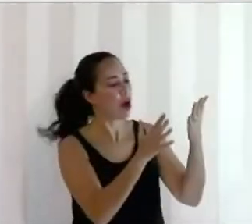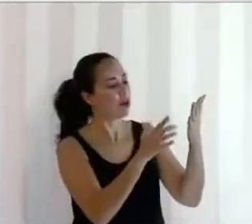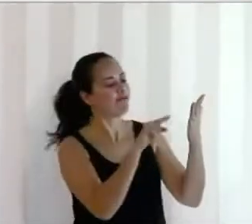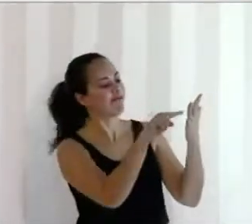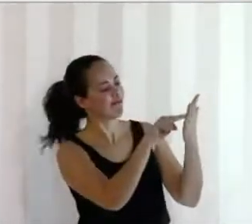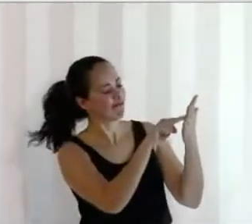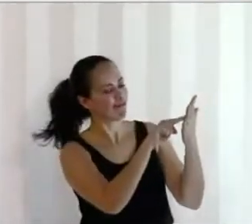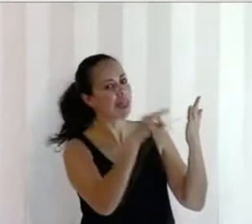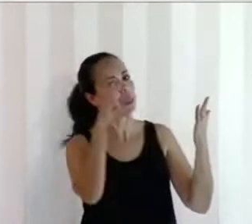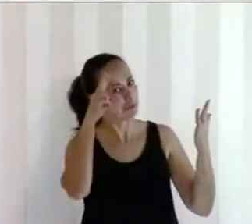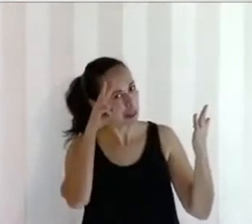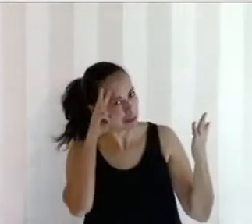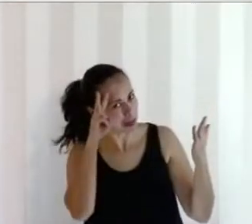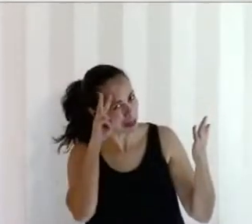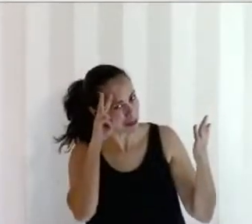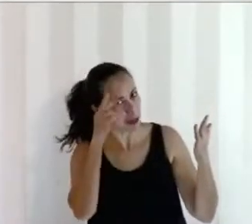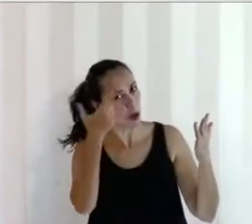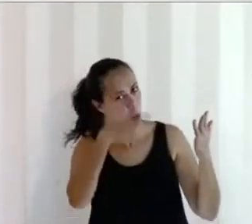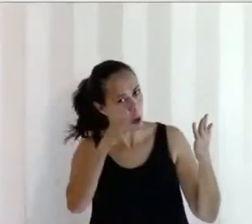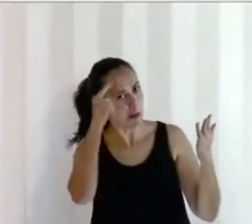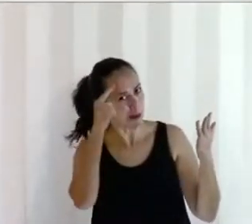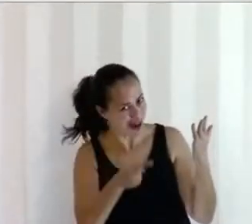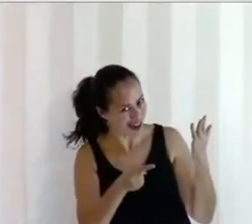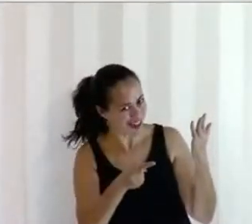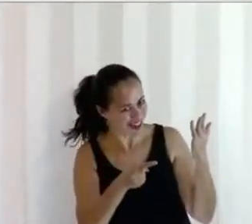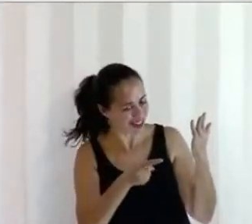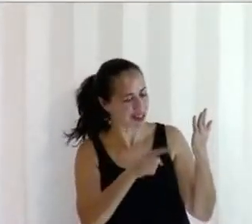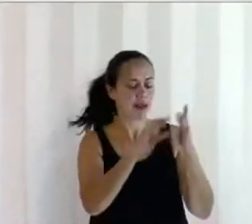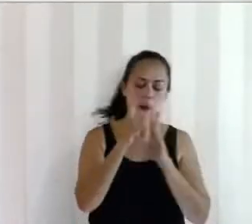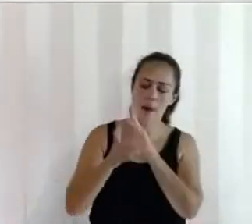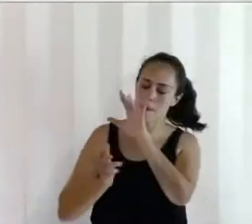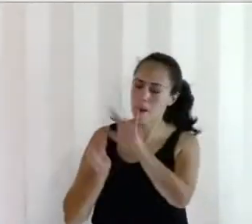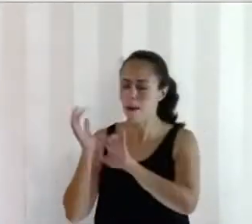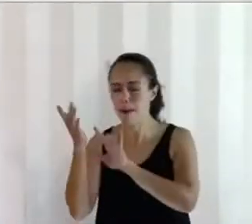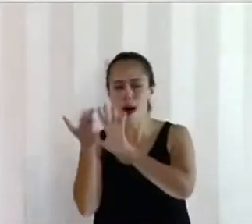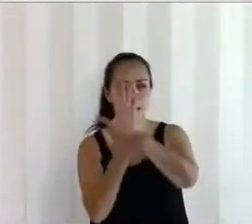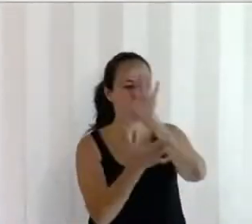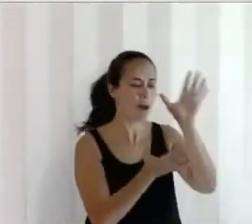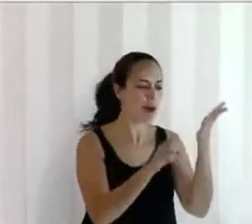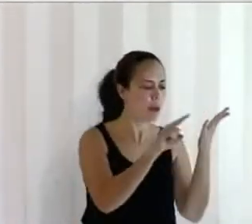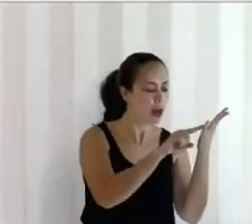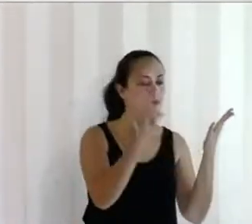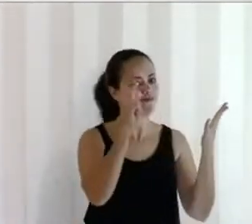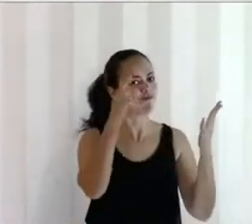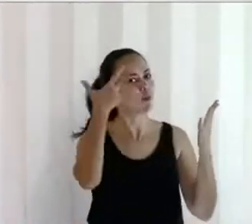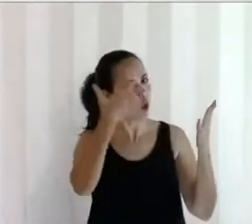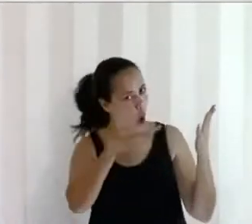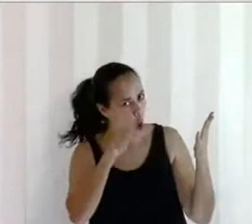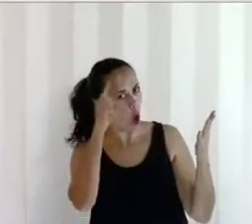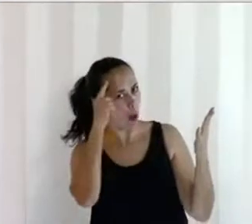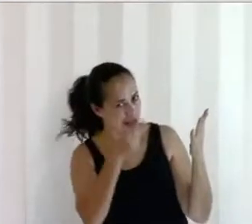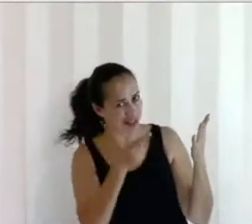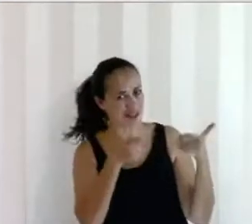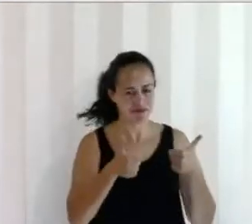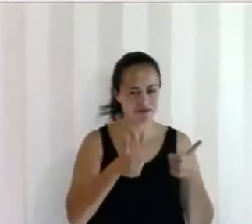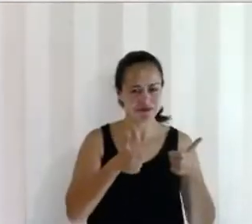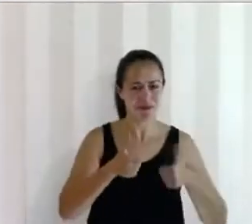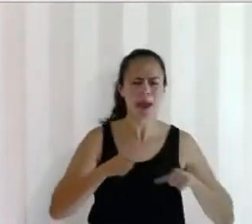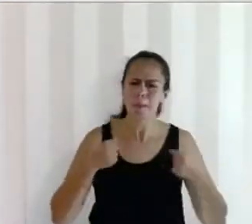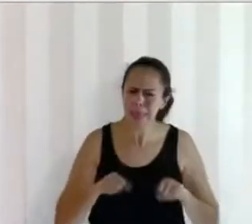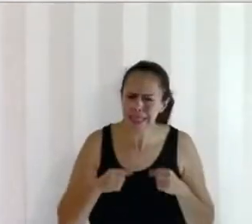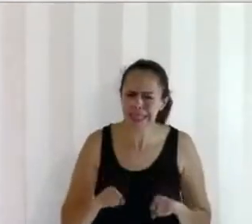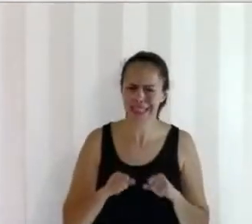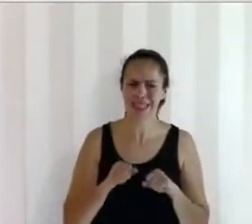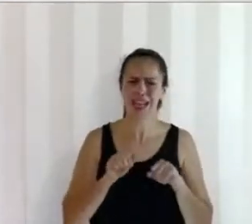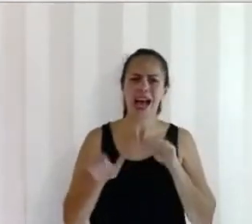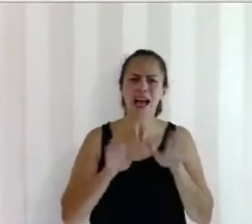amor ao seu filho e então investir. Talvez, se a criança for muito